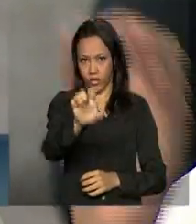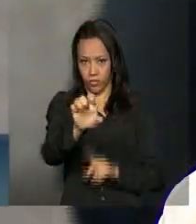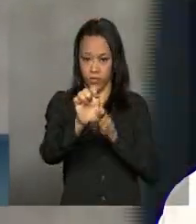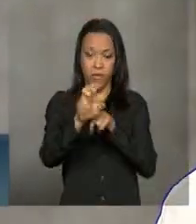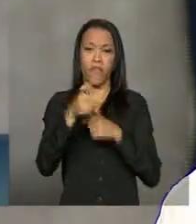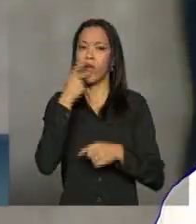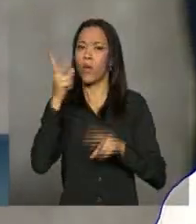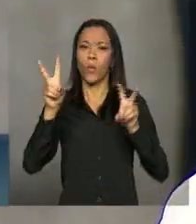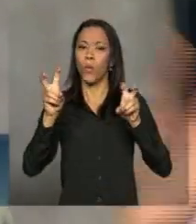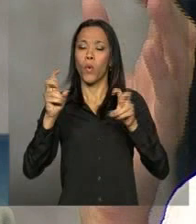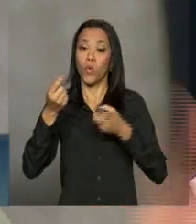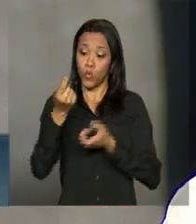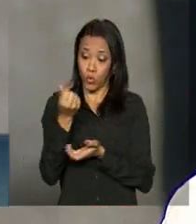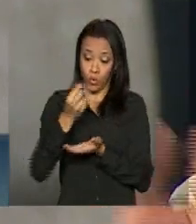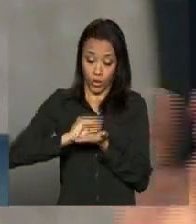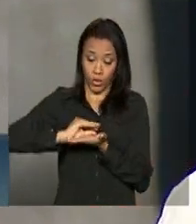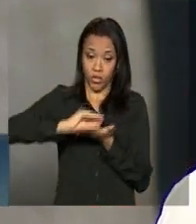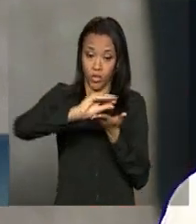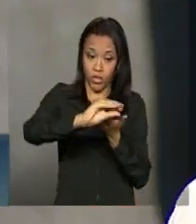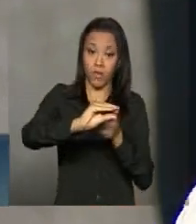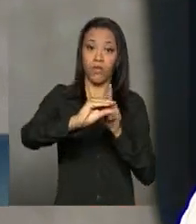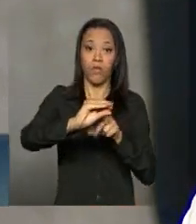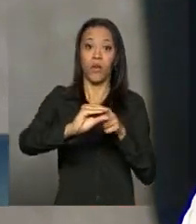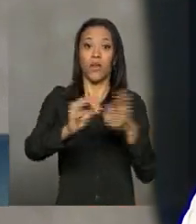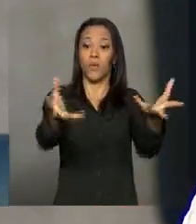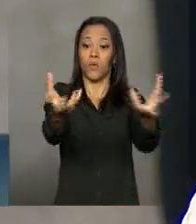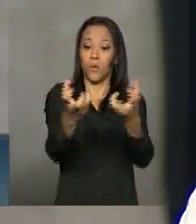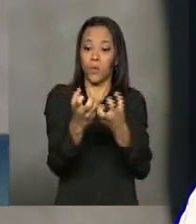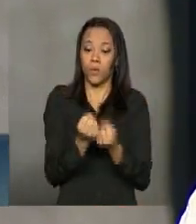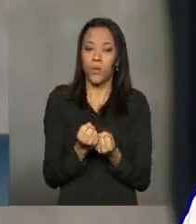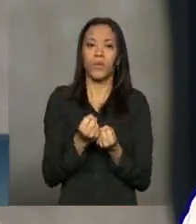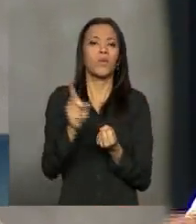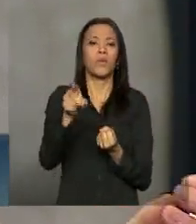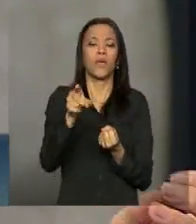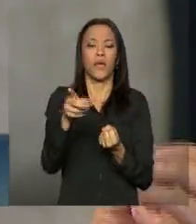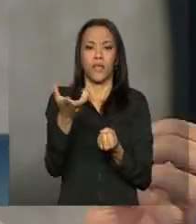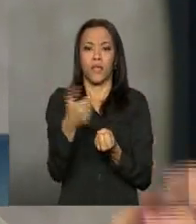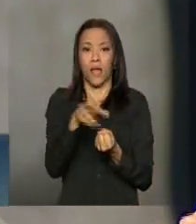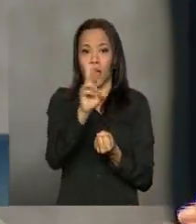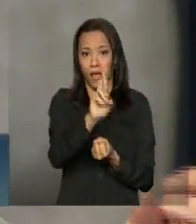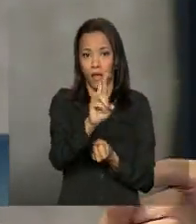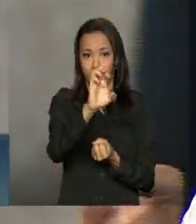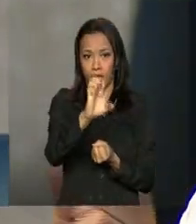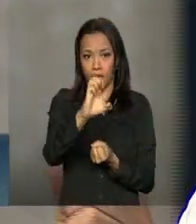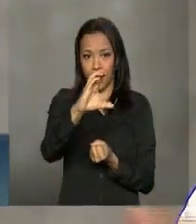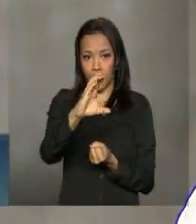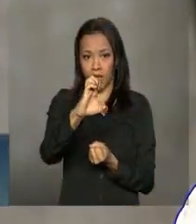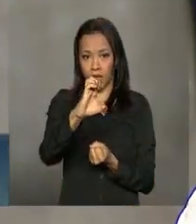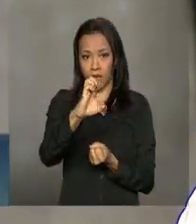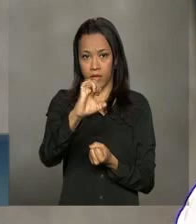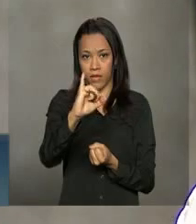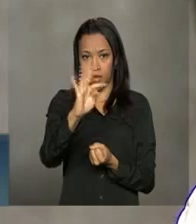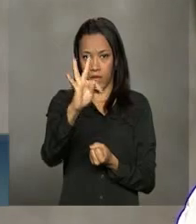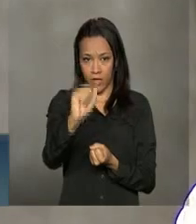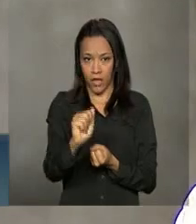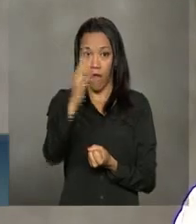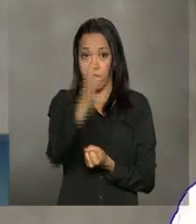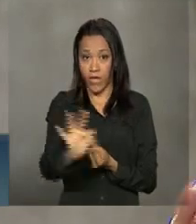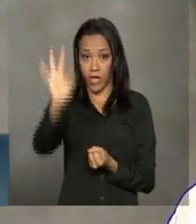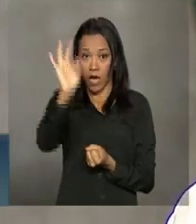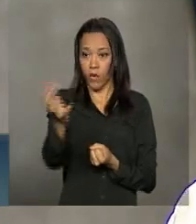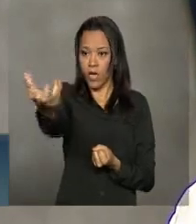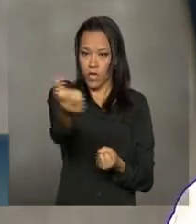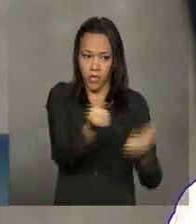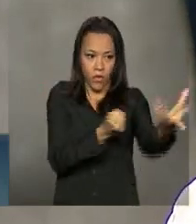entraram por meio de uma arrecadação maior da Receita Federal. Foi um montante bastante expressivo